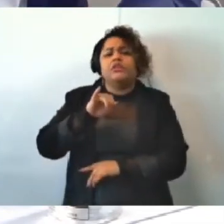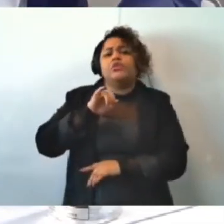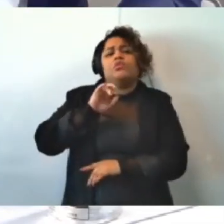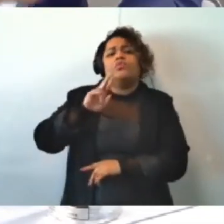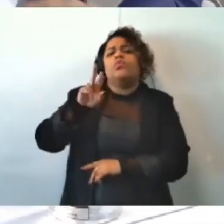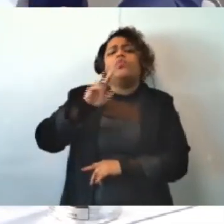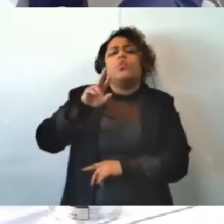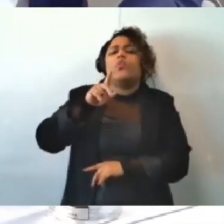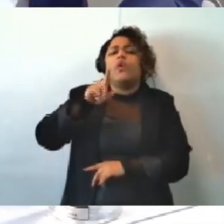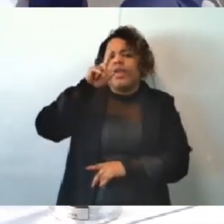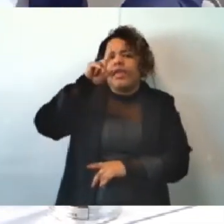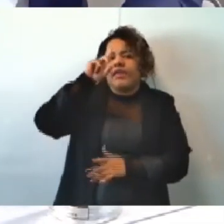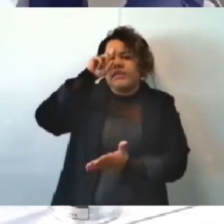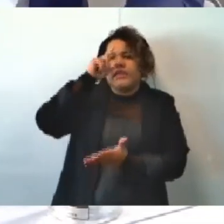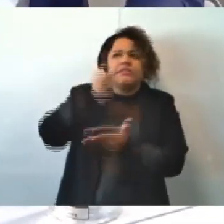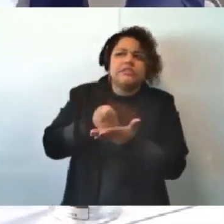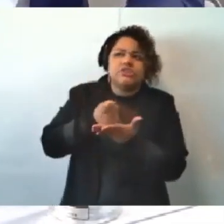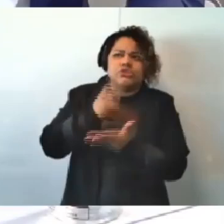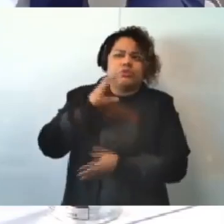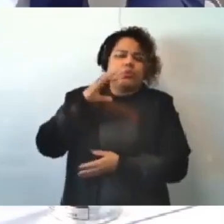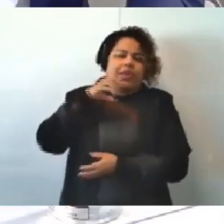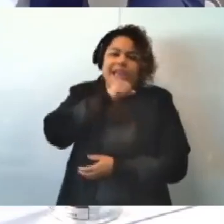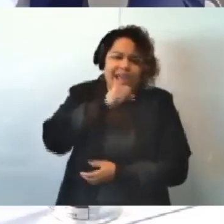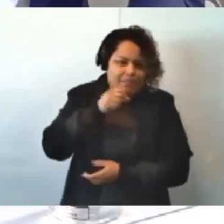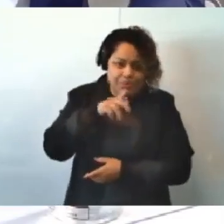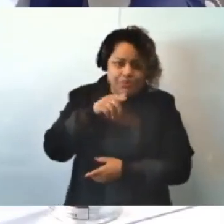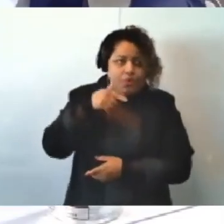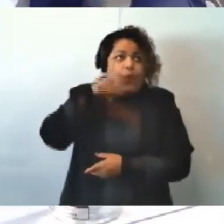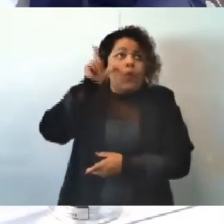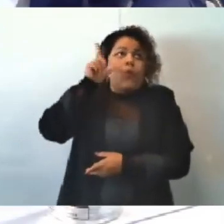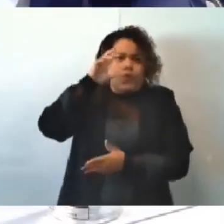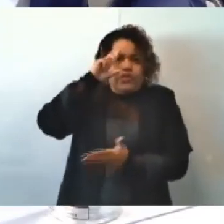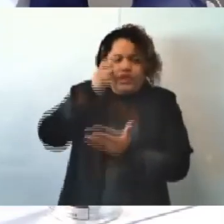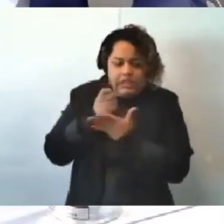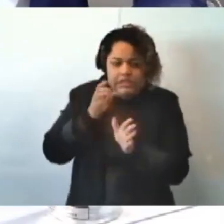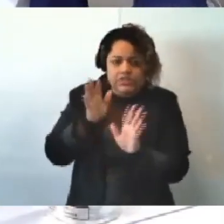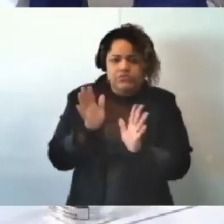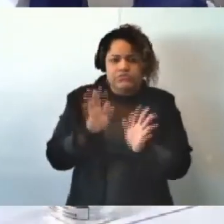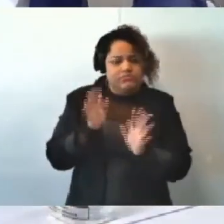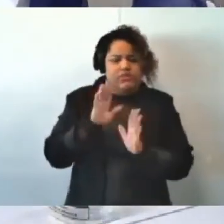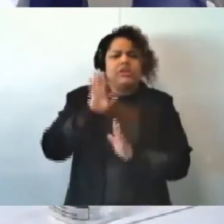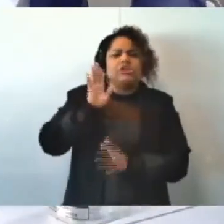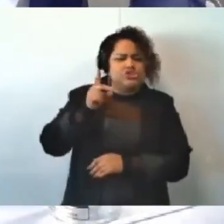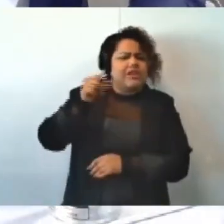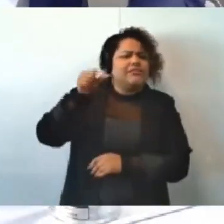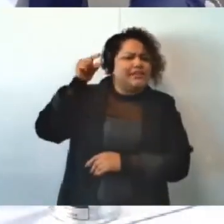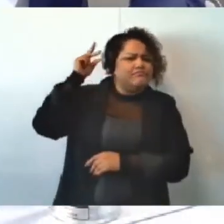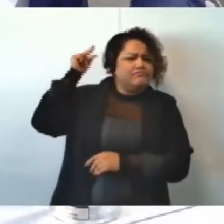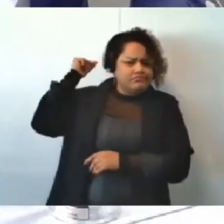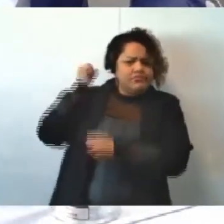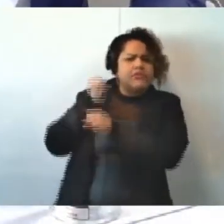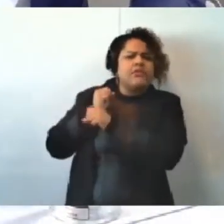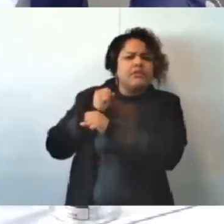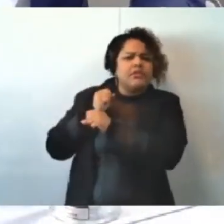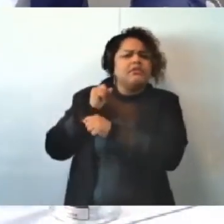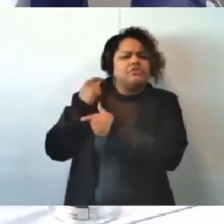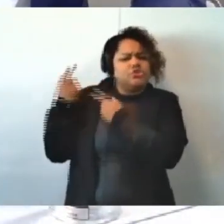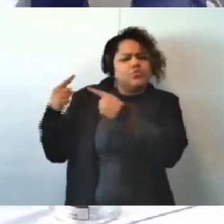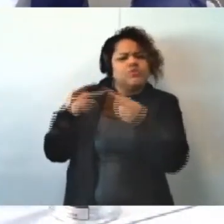foi decidida de ontem para hoje, né? Já vem um tempo que isso já vem sendo discutido, já houve em outros